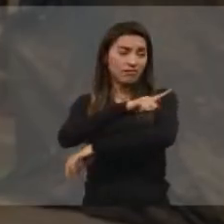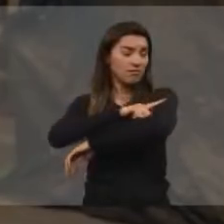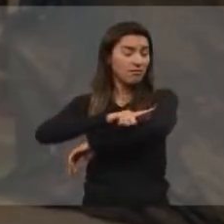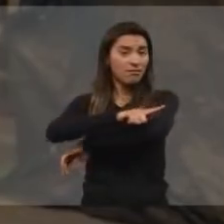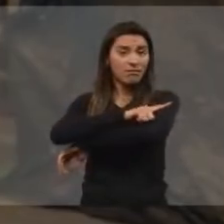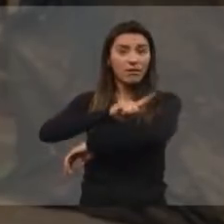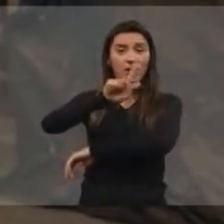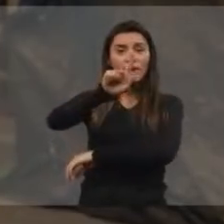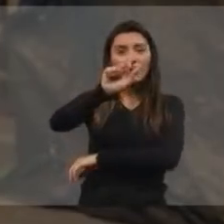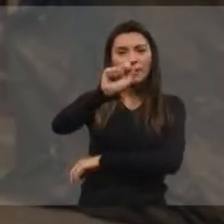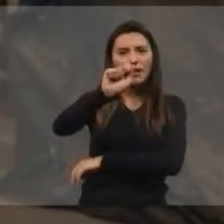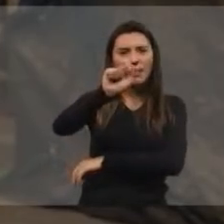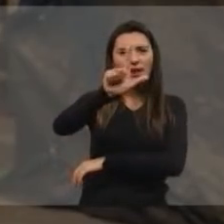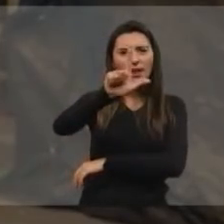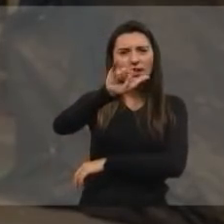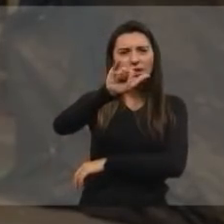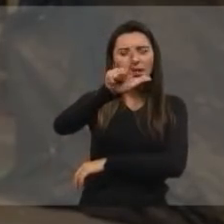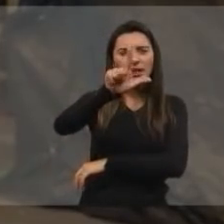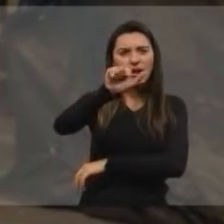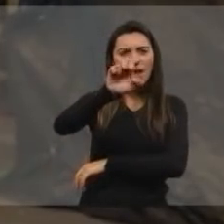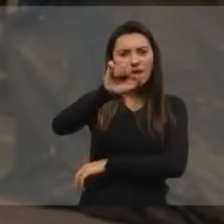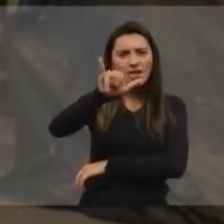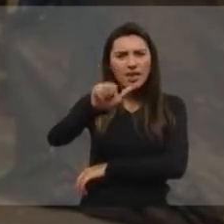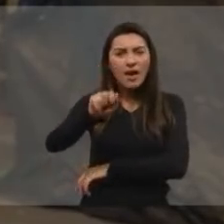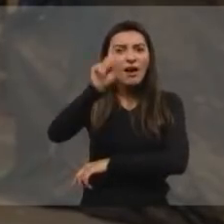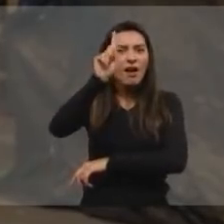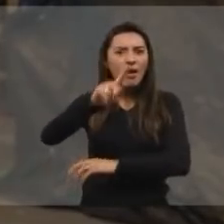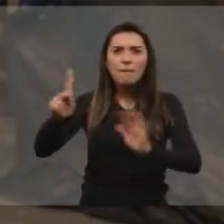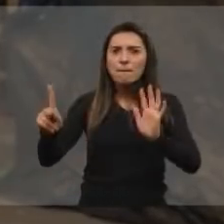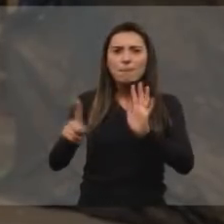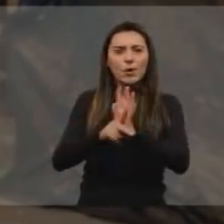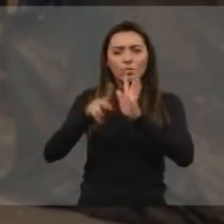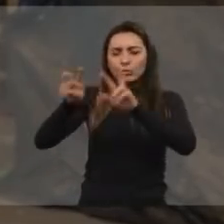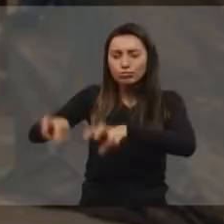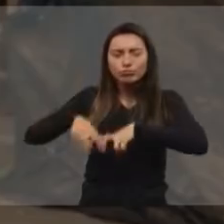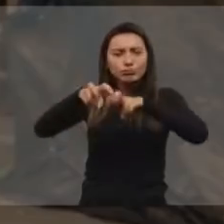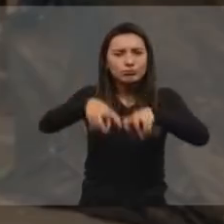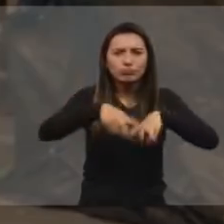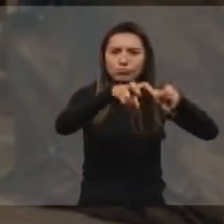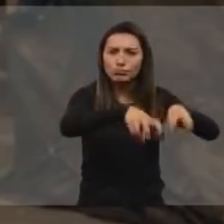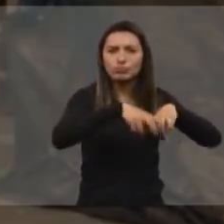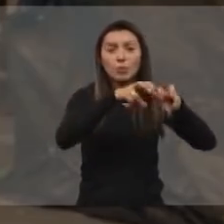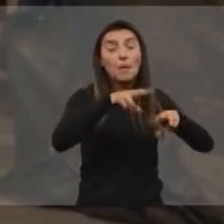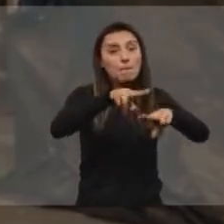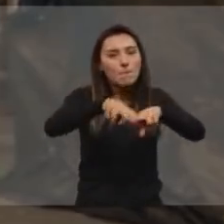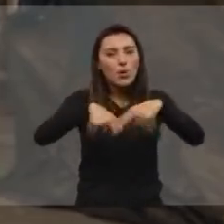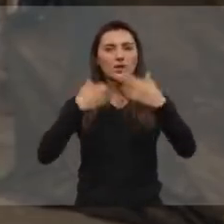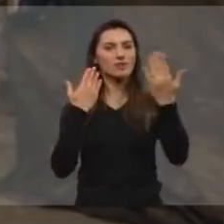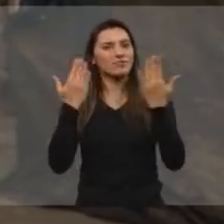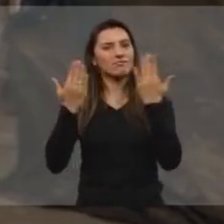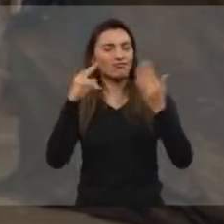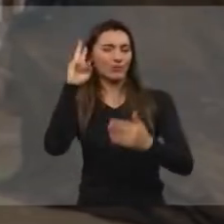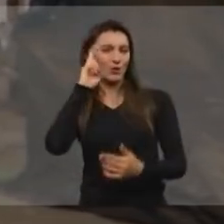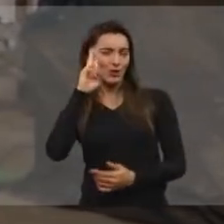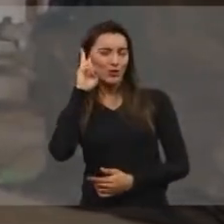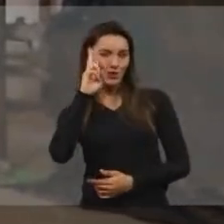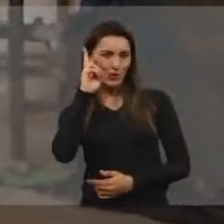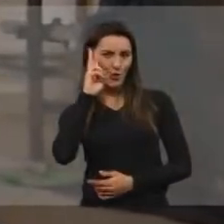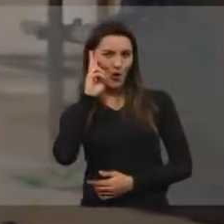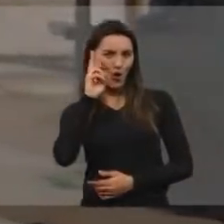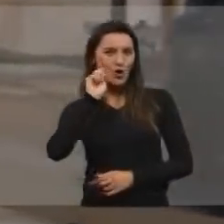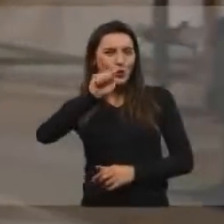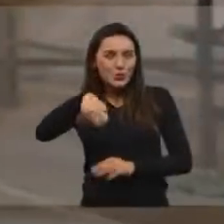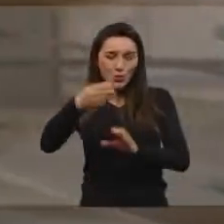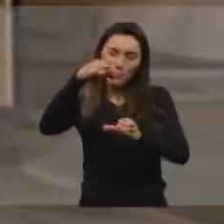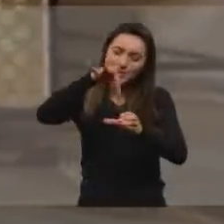de agricultores de modo geral é mas o santos padres